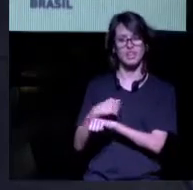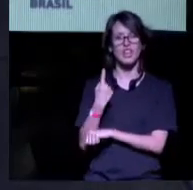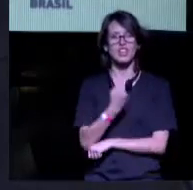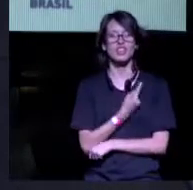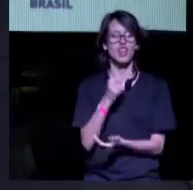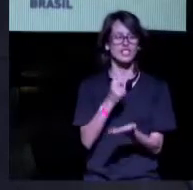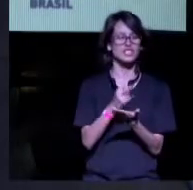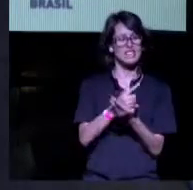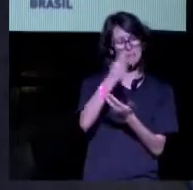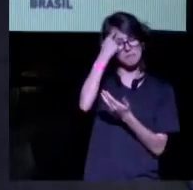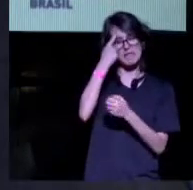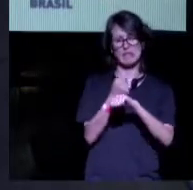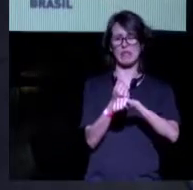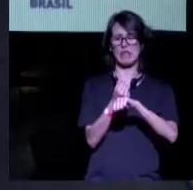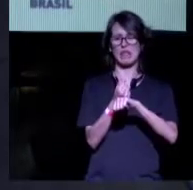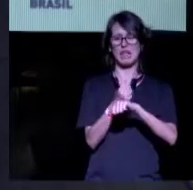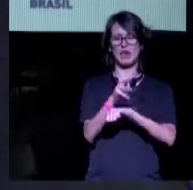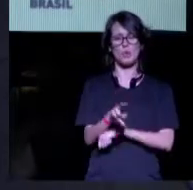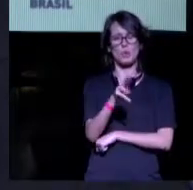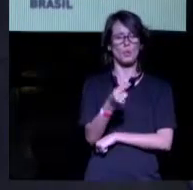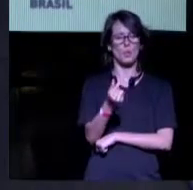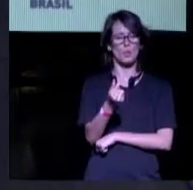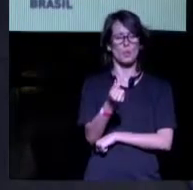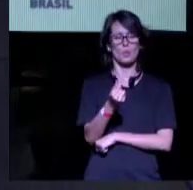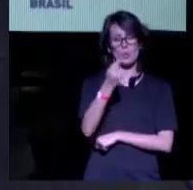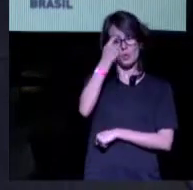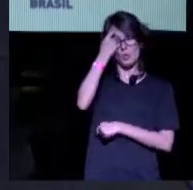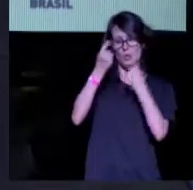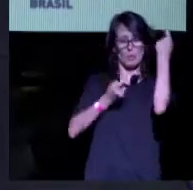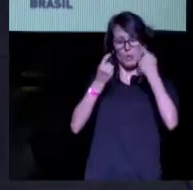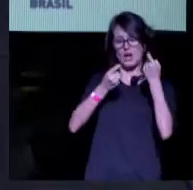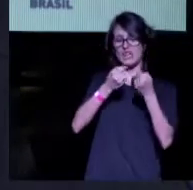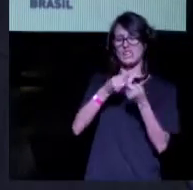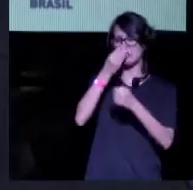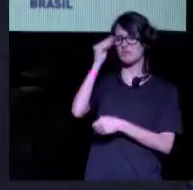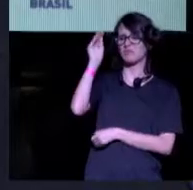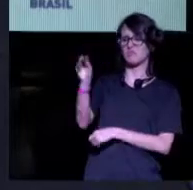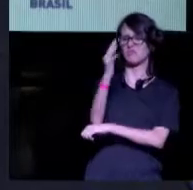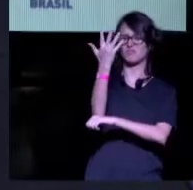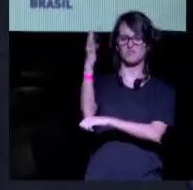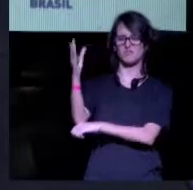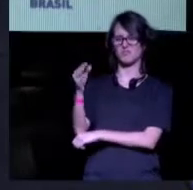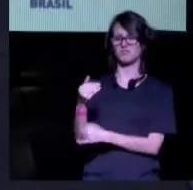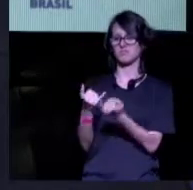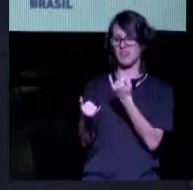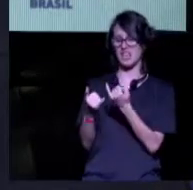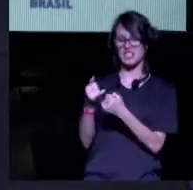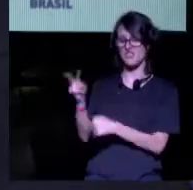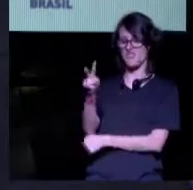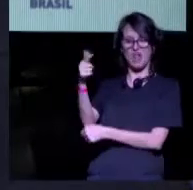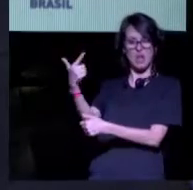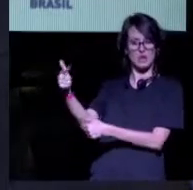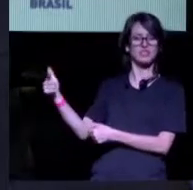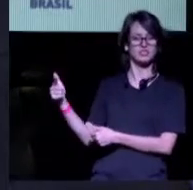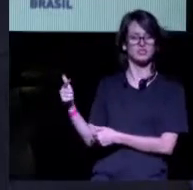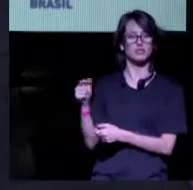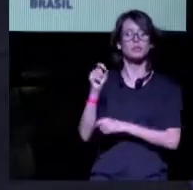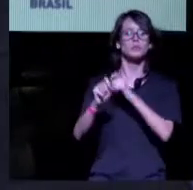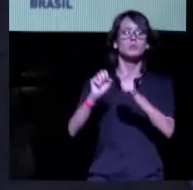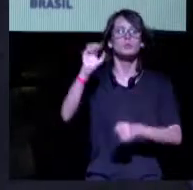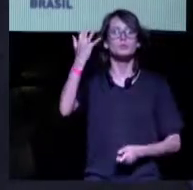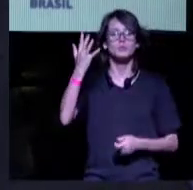de eficiência econômica deixando de lado a natureza que nos é que nós somos a gente fez sistema